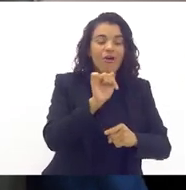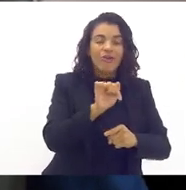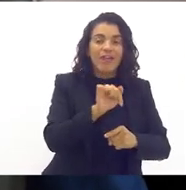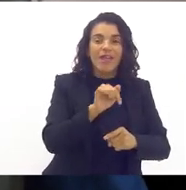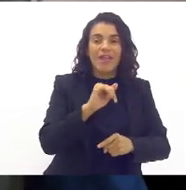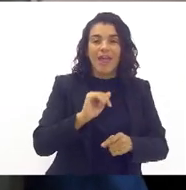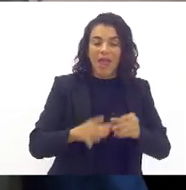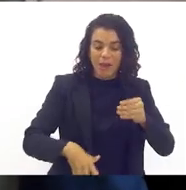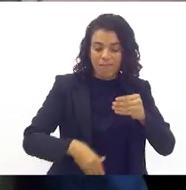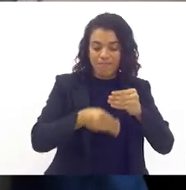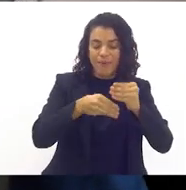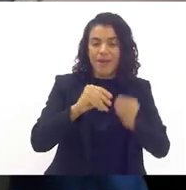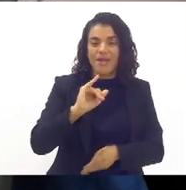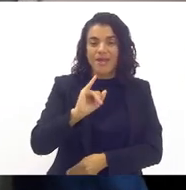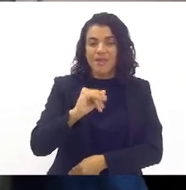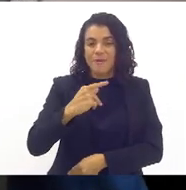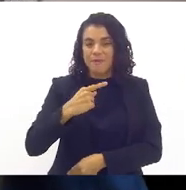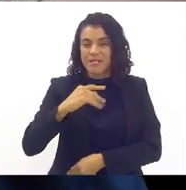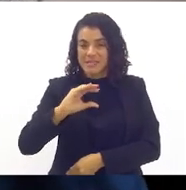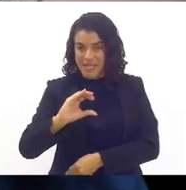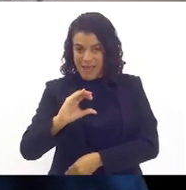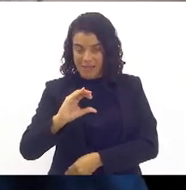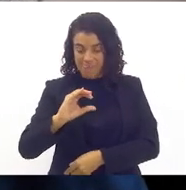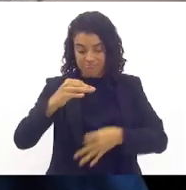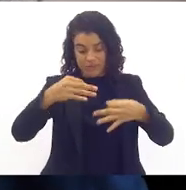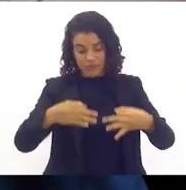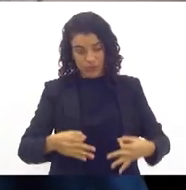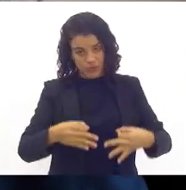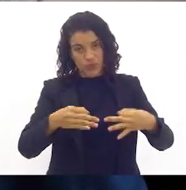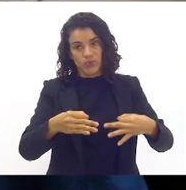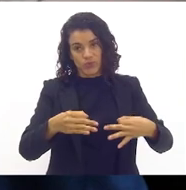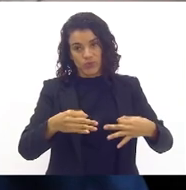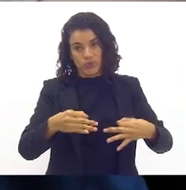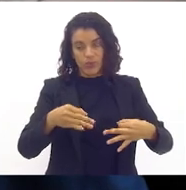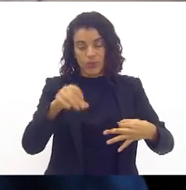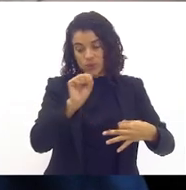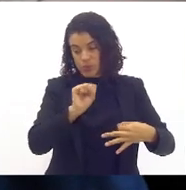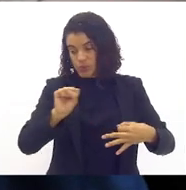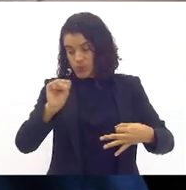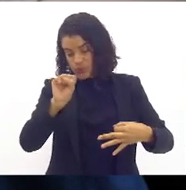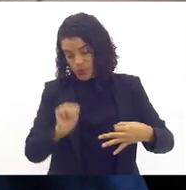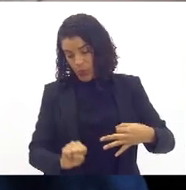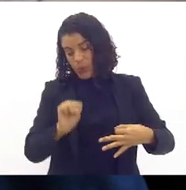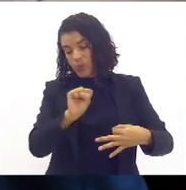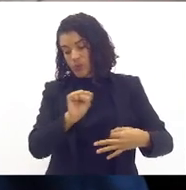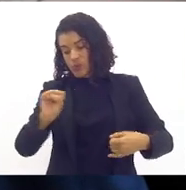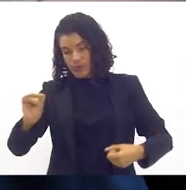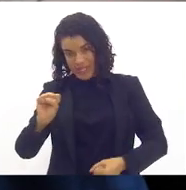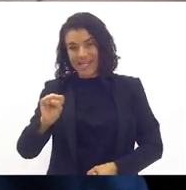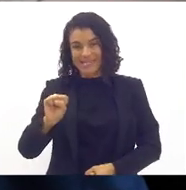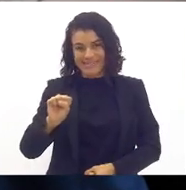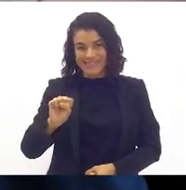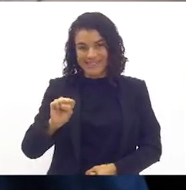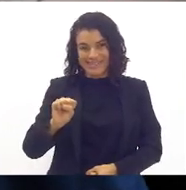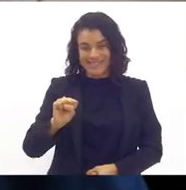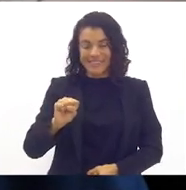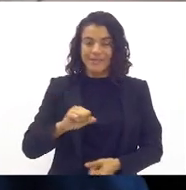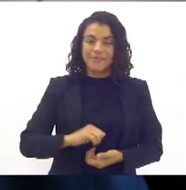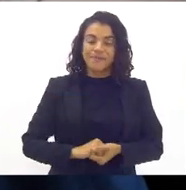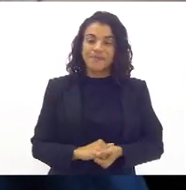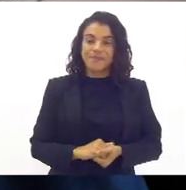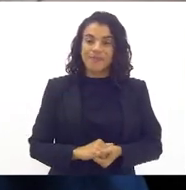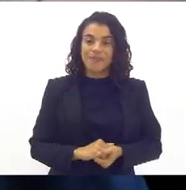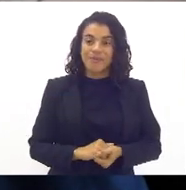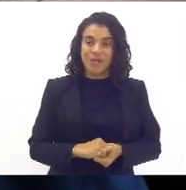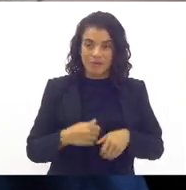o IPCA. Se quisesse ser justo, porque isso é para o sul-sudeste todo, que é 93% da dívida, teria que ser